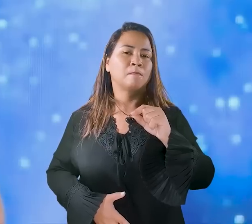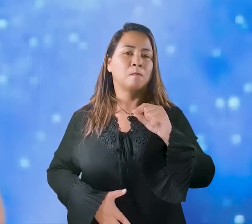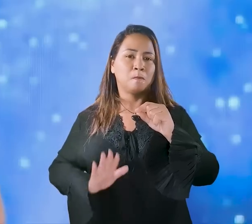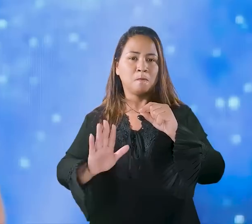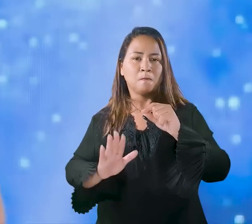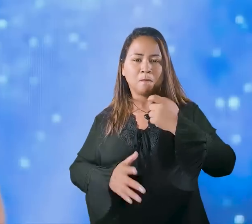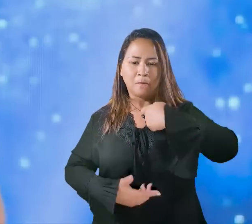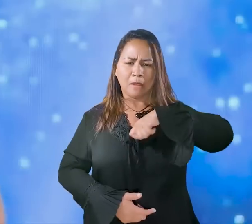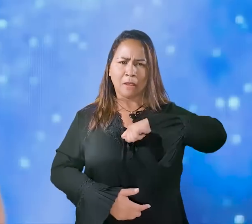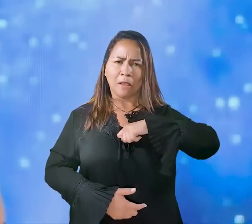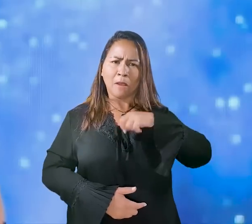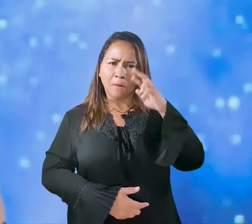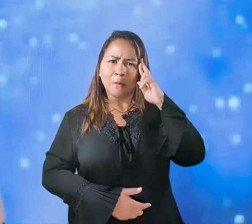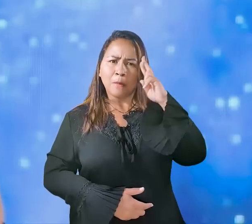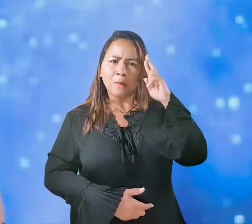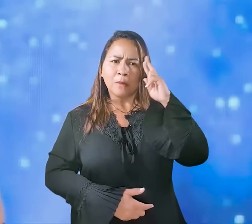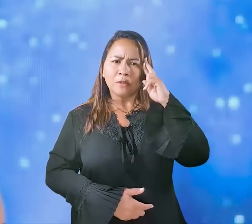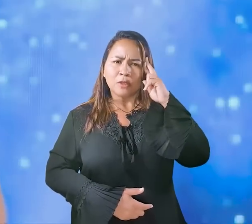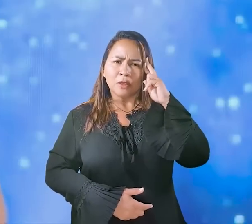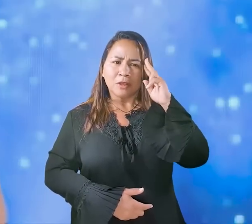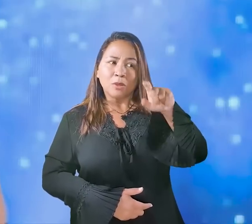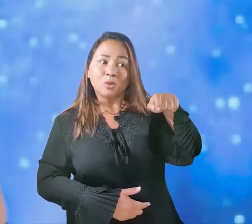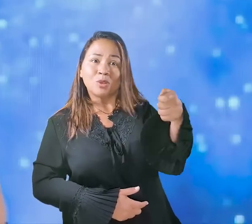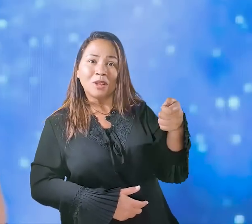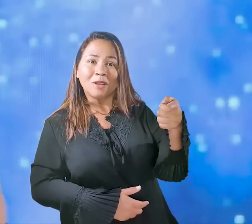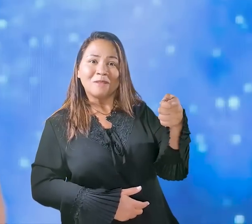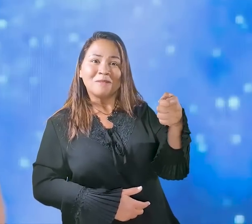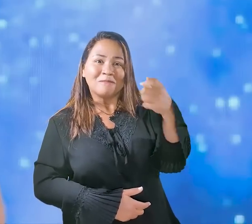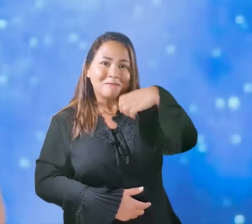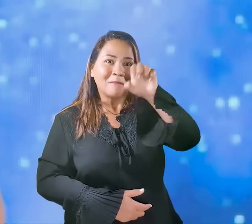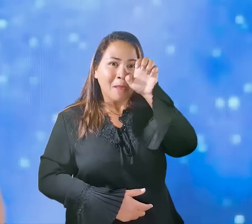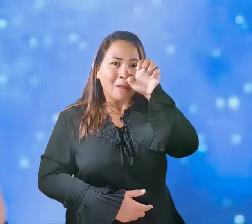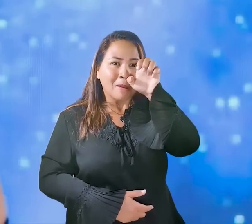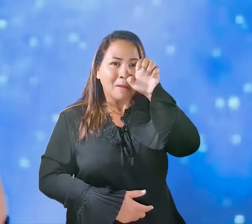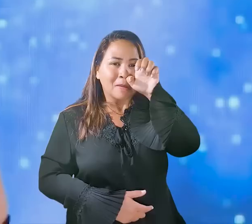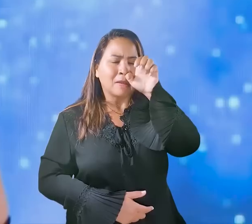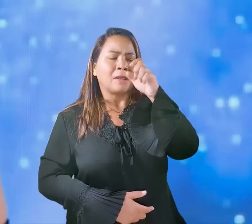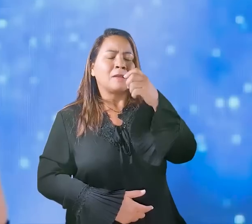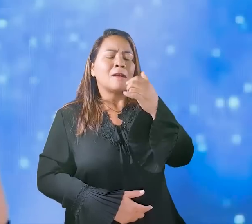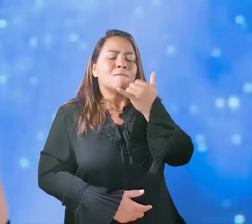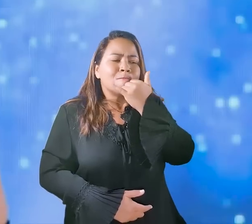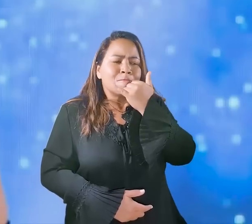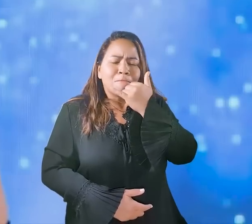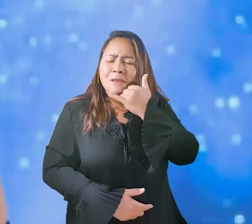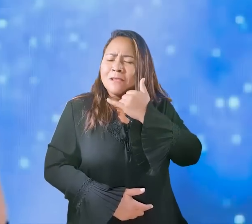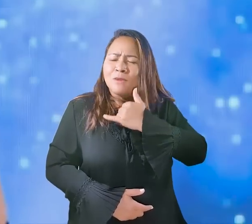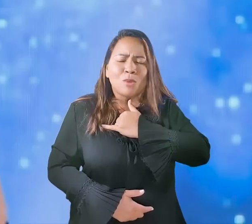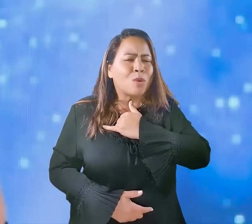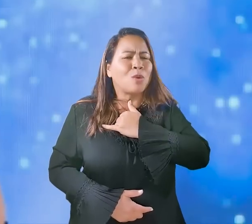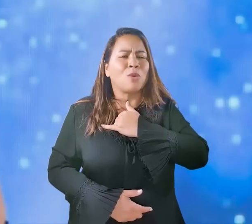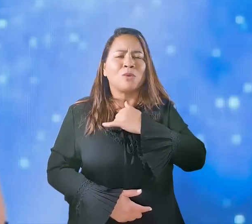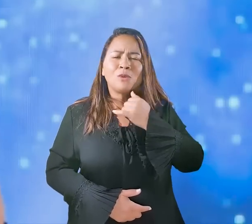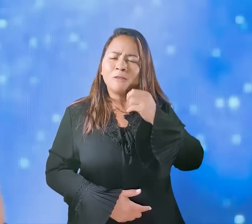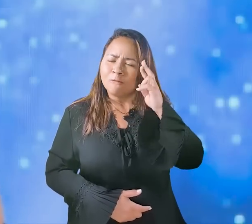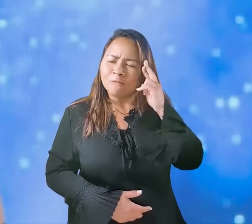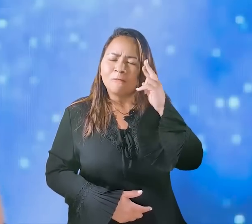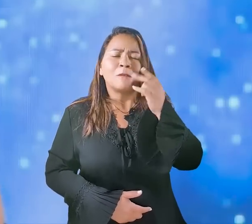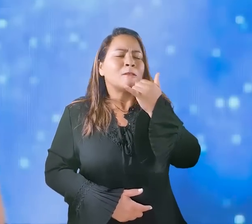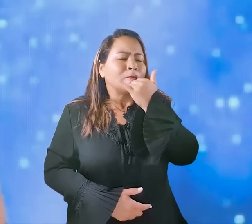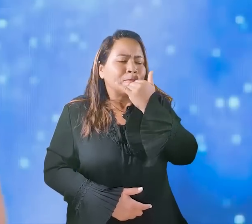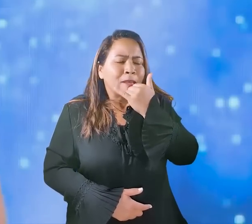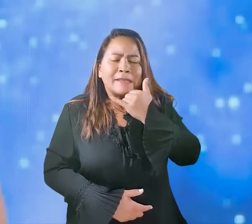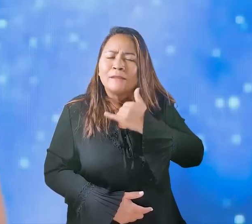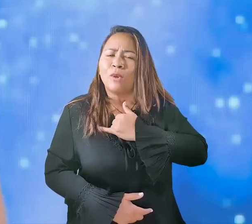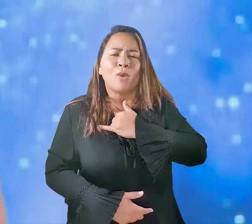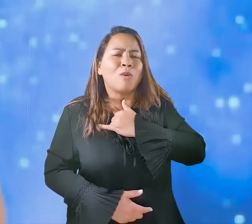eu te perdoo, Elaine, porque eu te amo. Fala pra você, eu te perdoo por tudo. Você sempre fez o